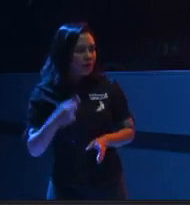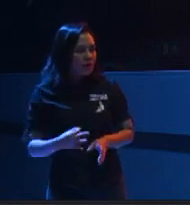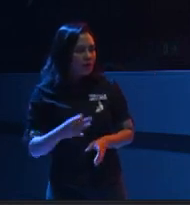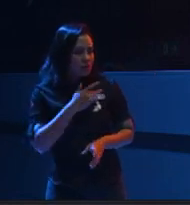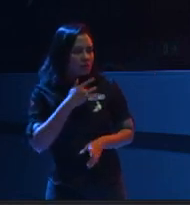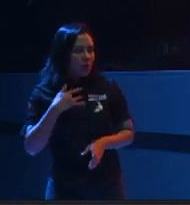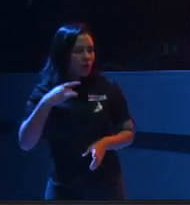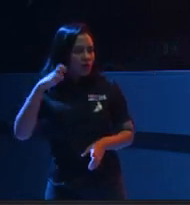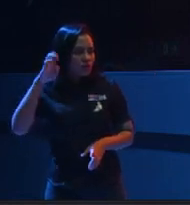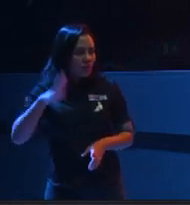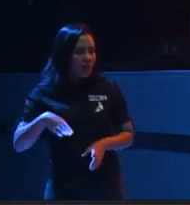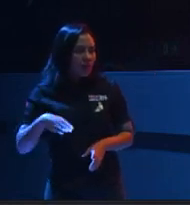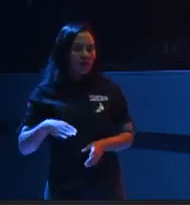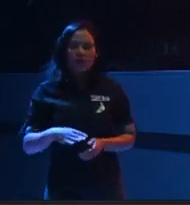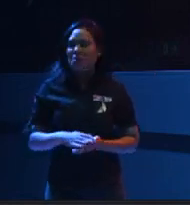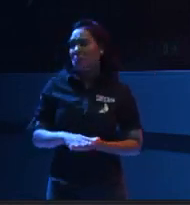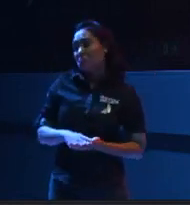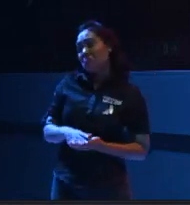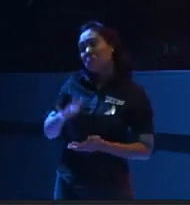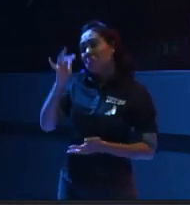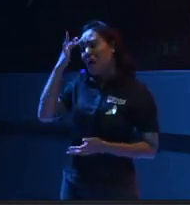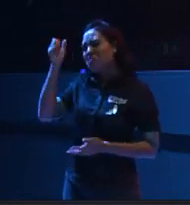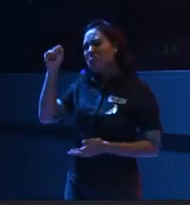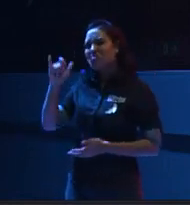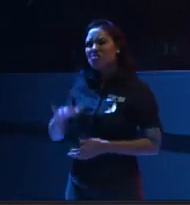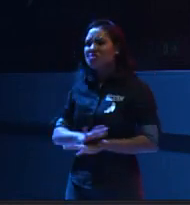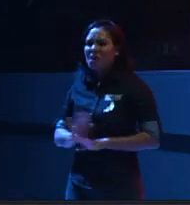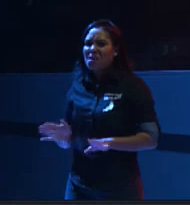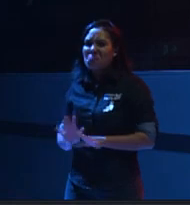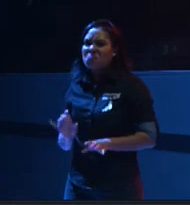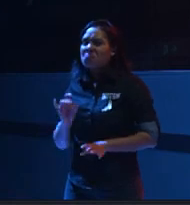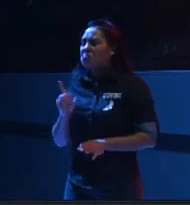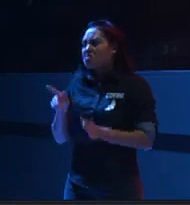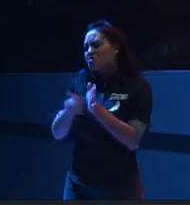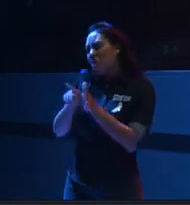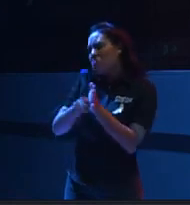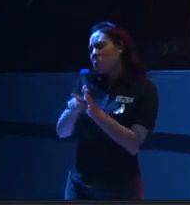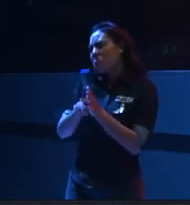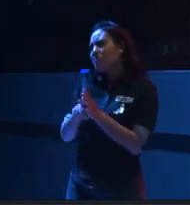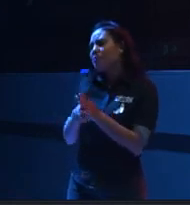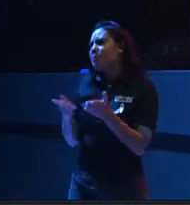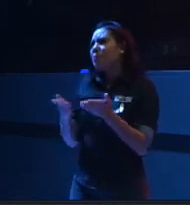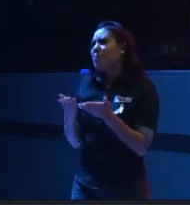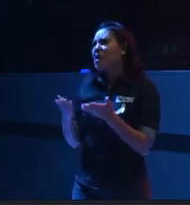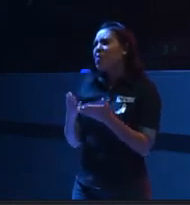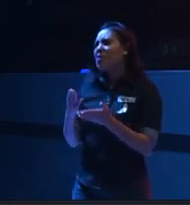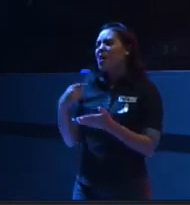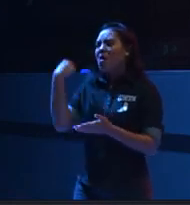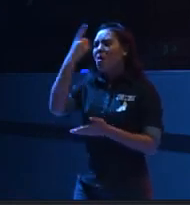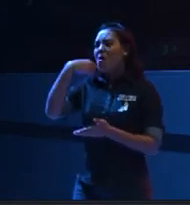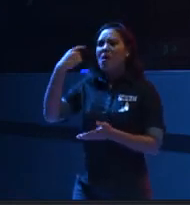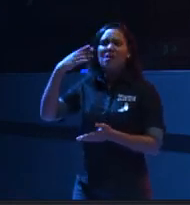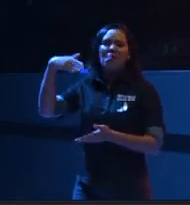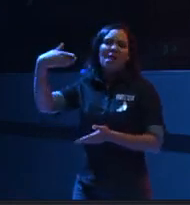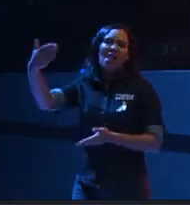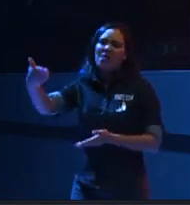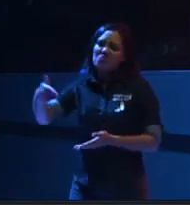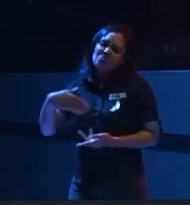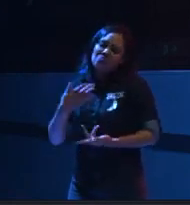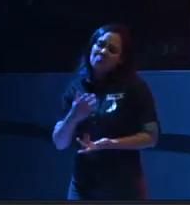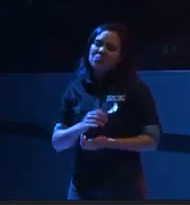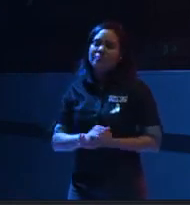e a moça falou acho que sim a gente só vai fazer verificação dele agora daqui há tantas horas